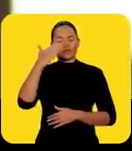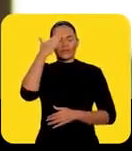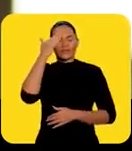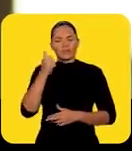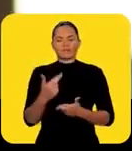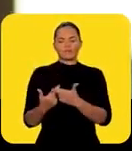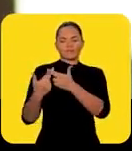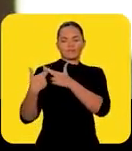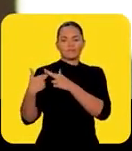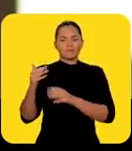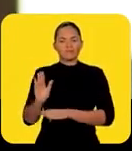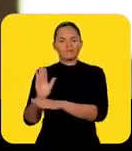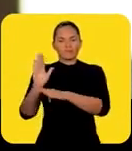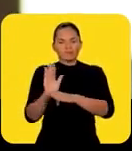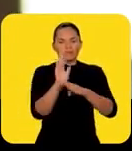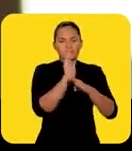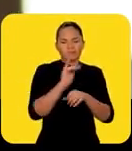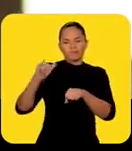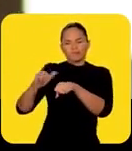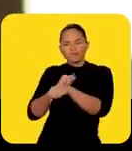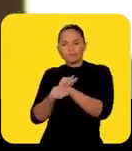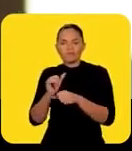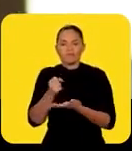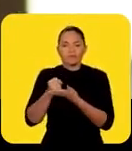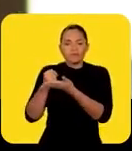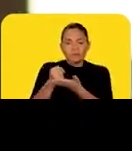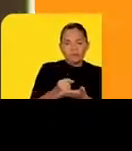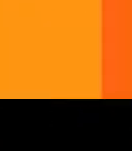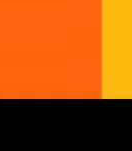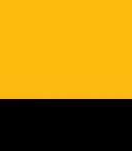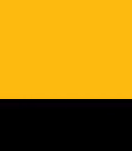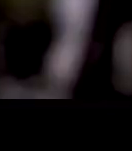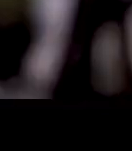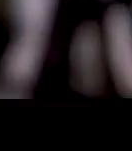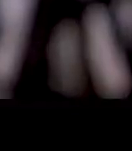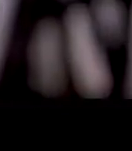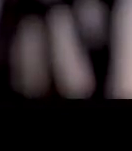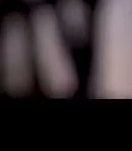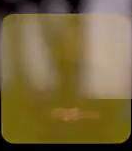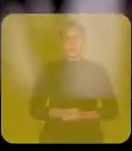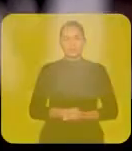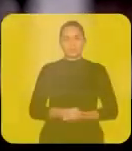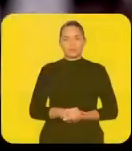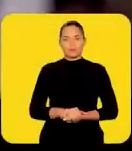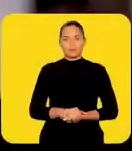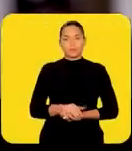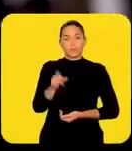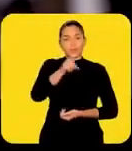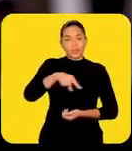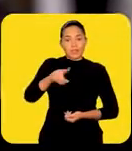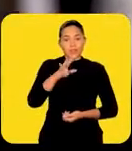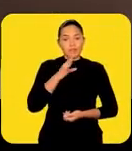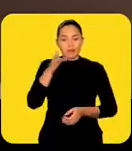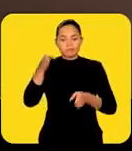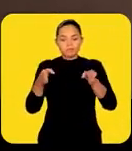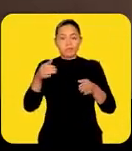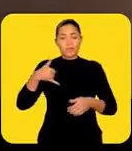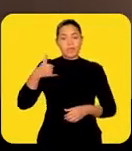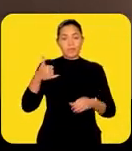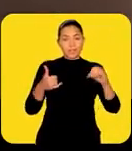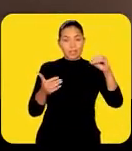o que fazer, como fazer e quando fazer. Você sabe o que é a primeira